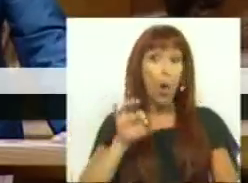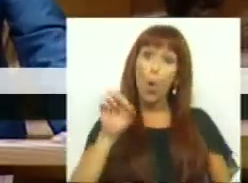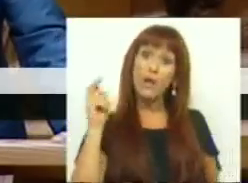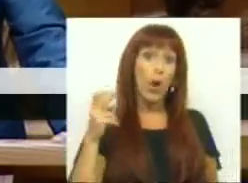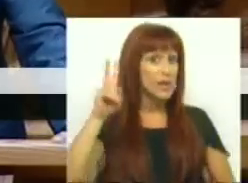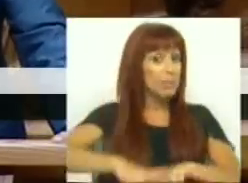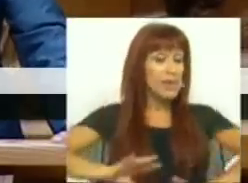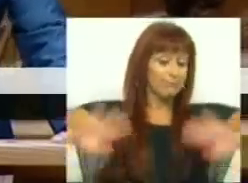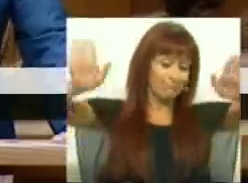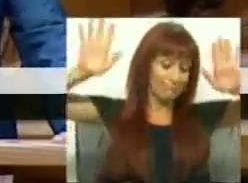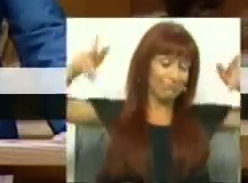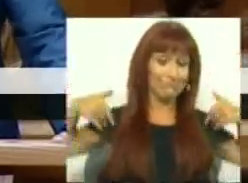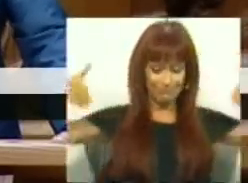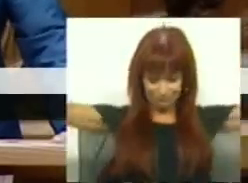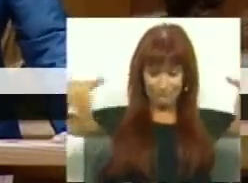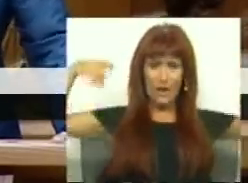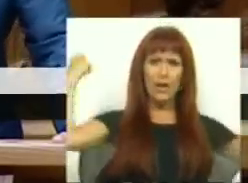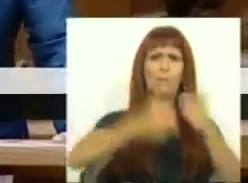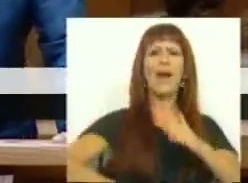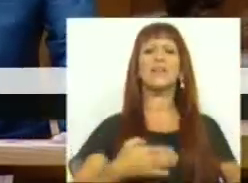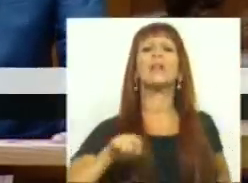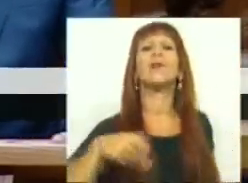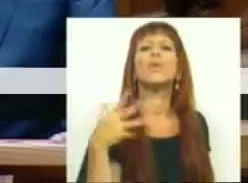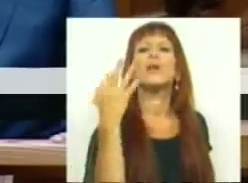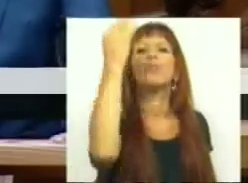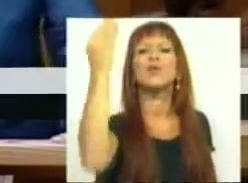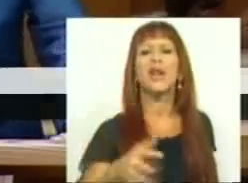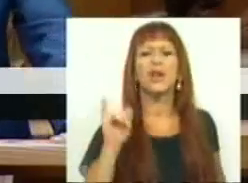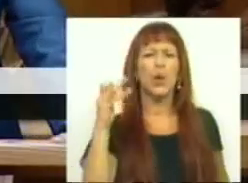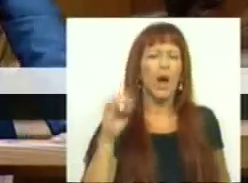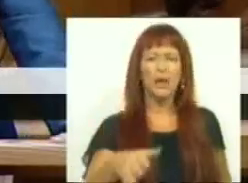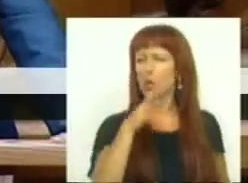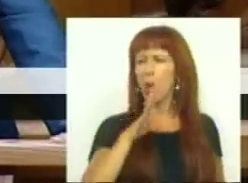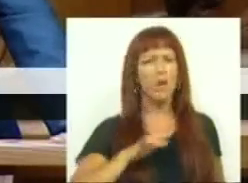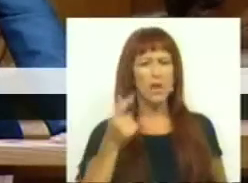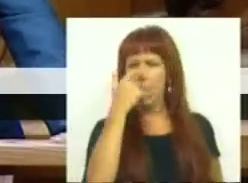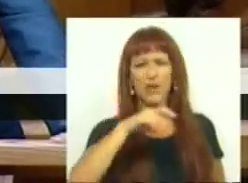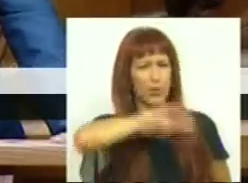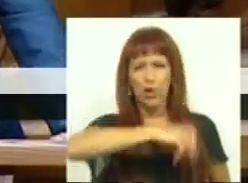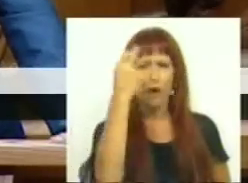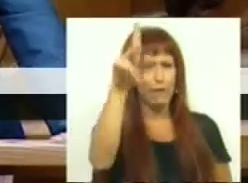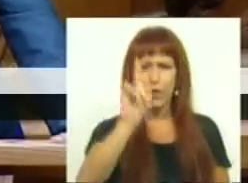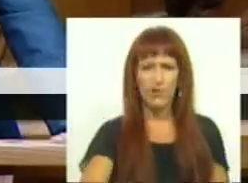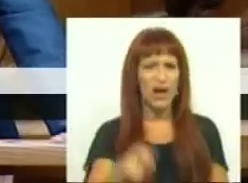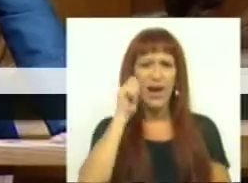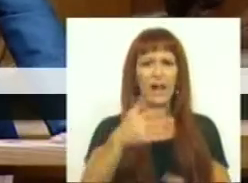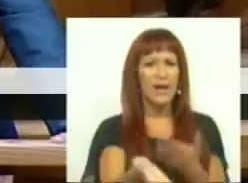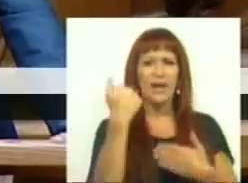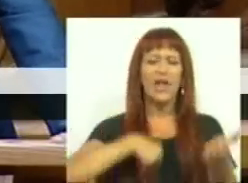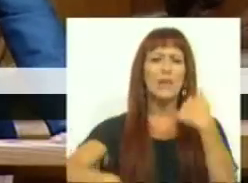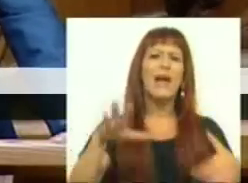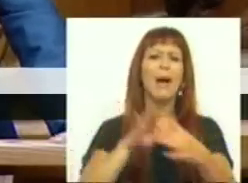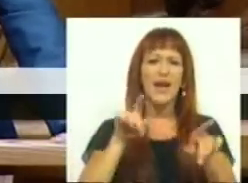anos de prisão e têm que pagar 7,5% de IRS. Não digam aos reformados, a quem tiraram